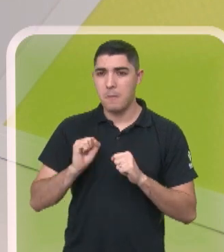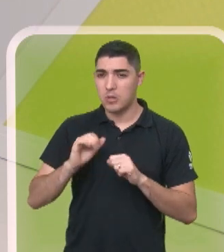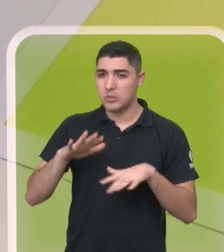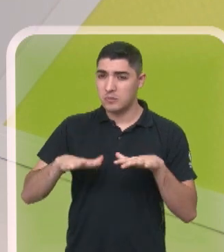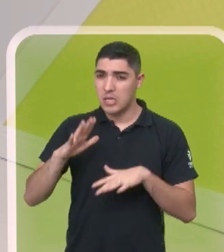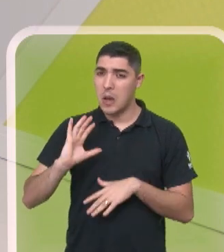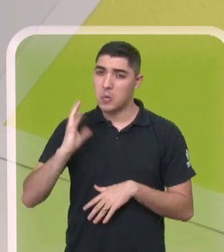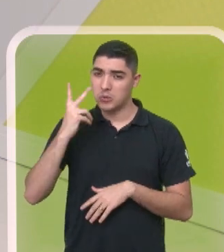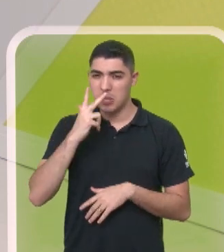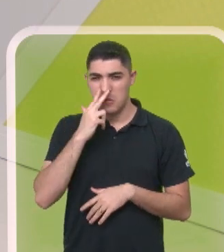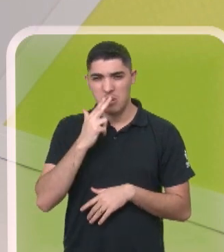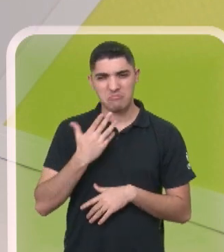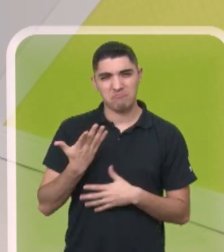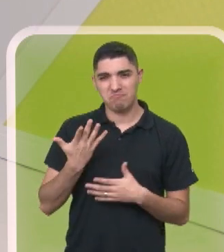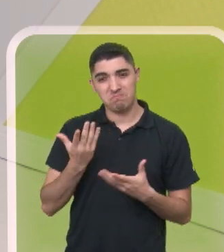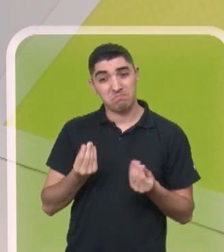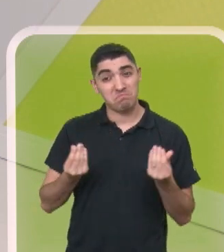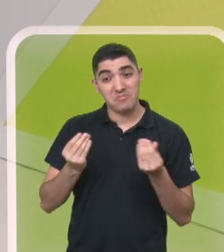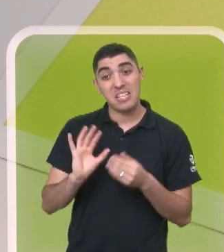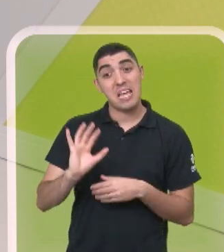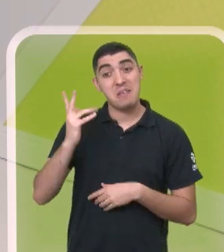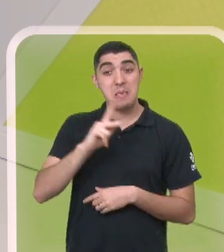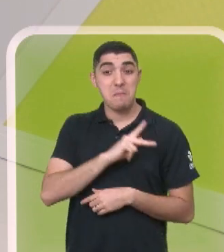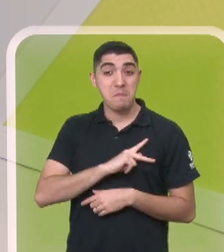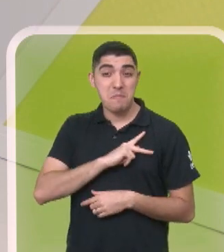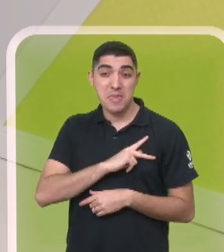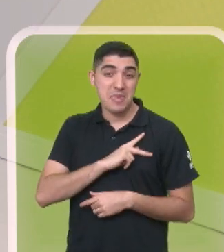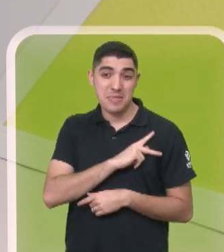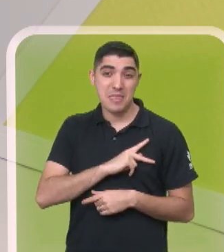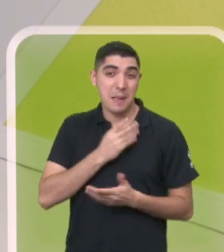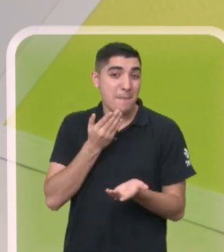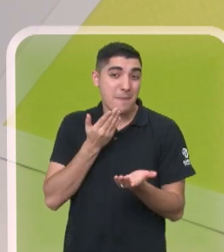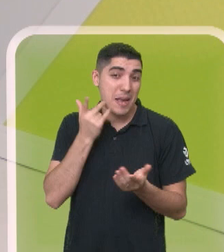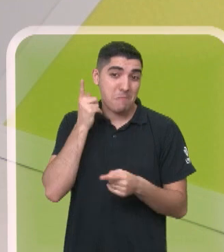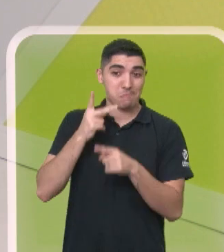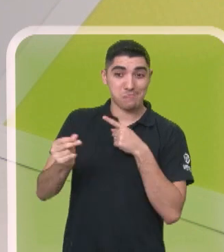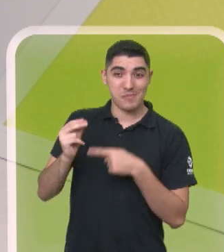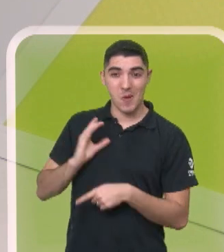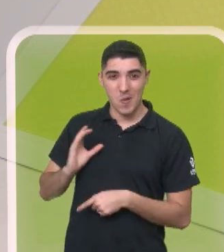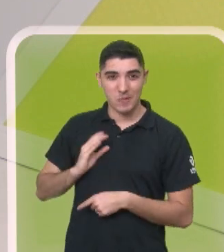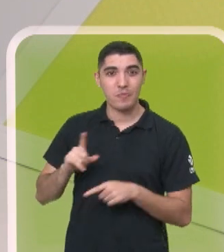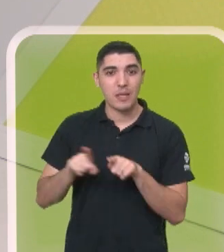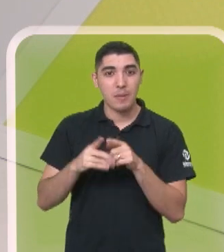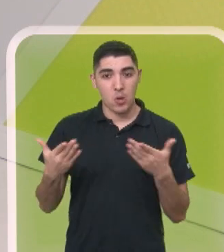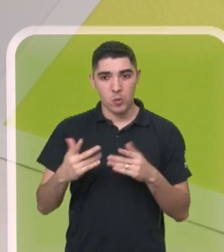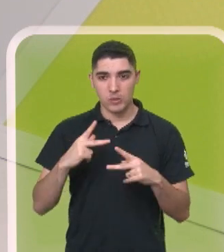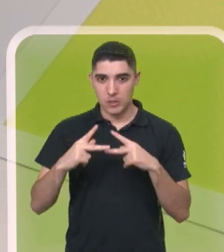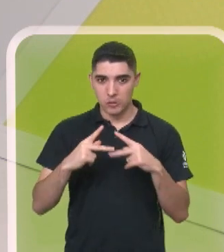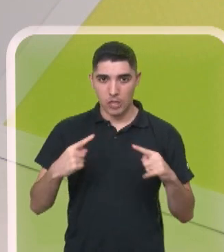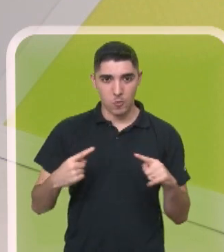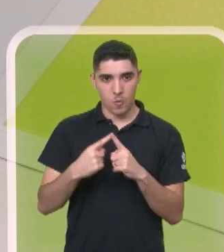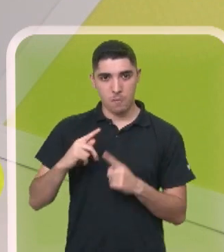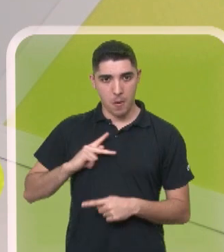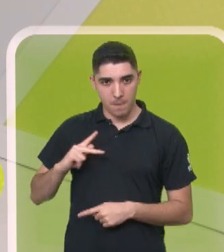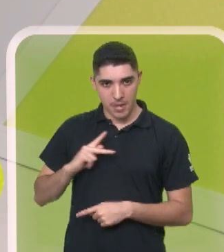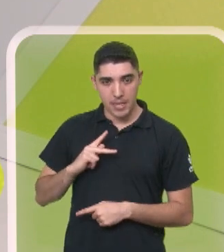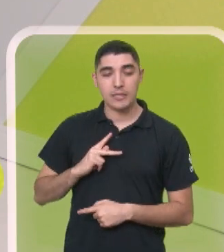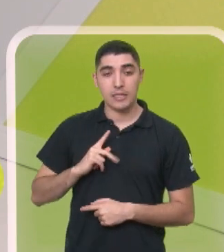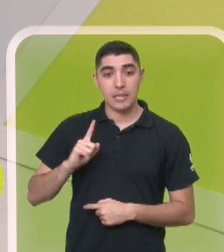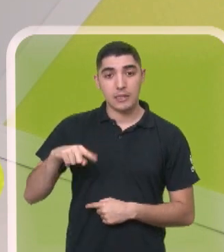Corinthians. Não acredito. Não sei, vai que, né? O São José enfrentando o Palmeiras hoje 5 da tarde e mais tarde